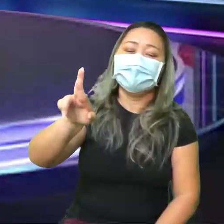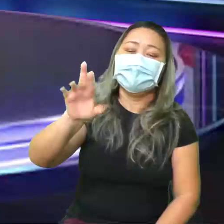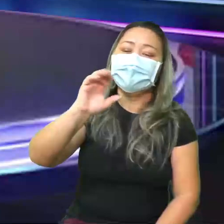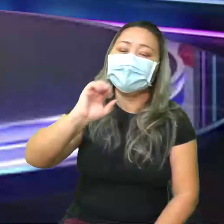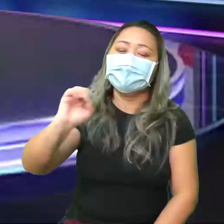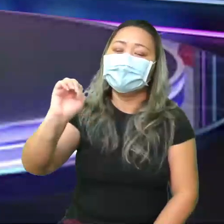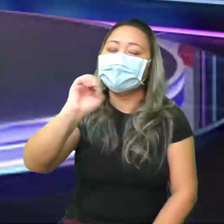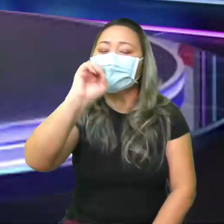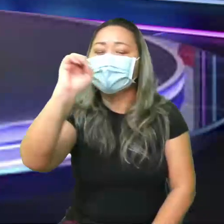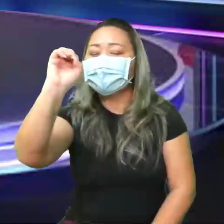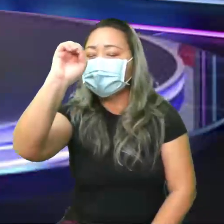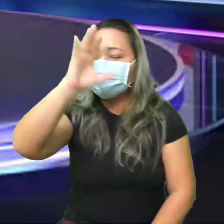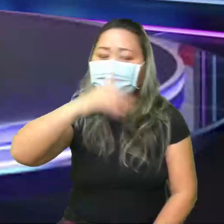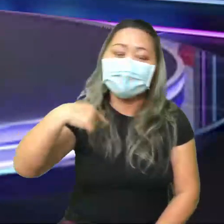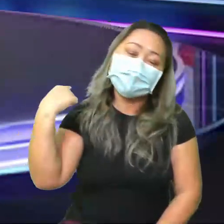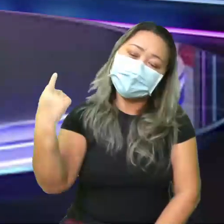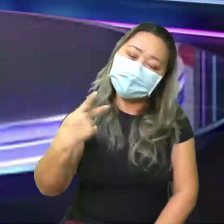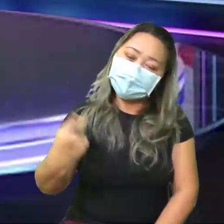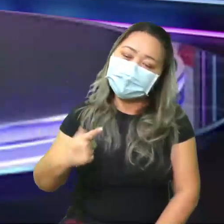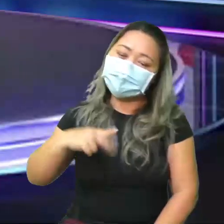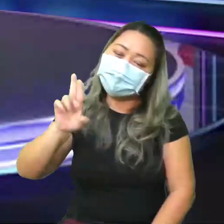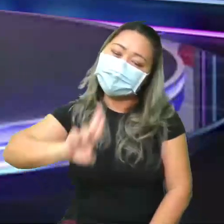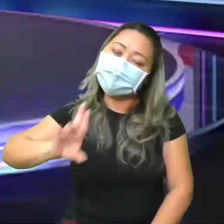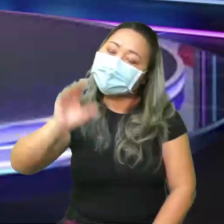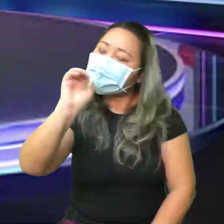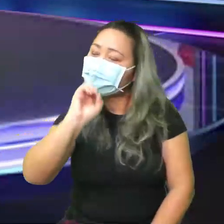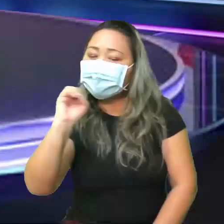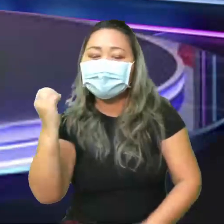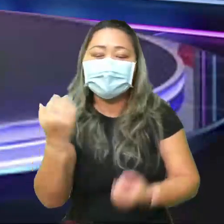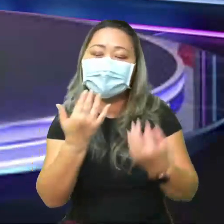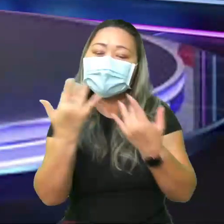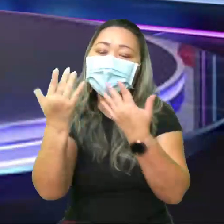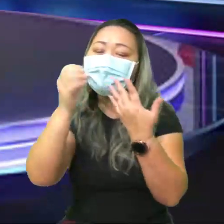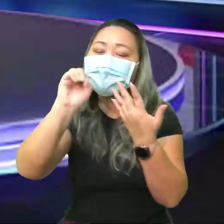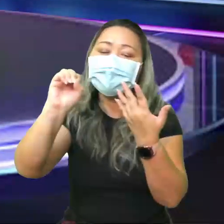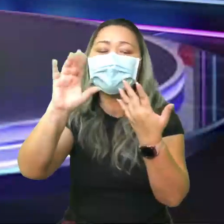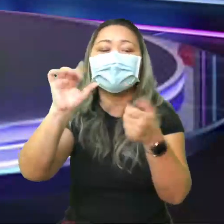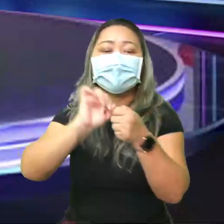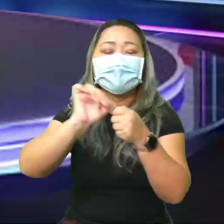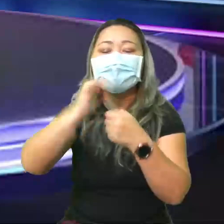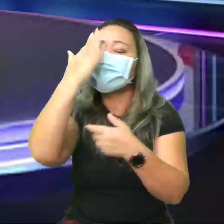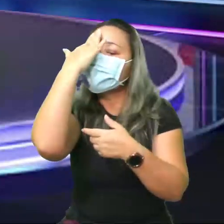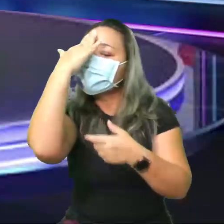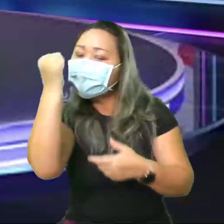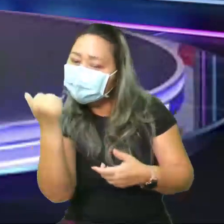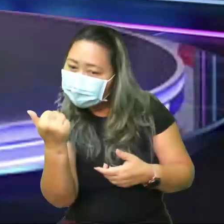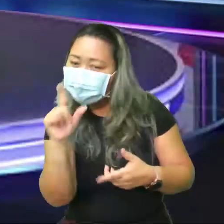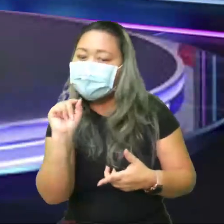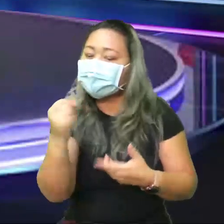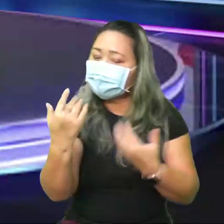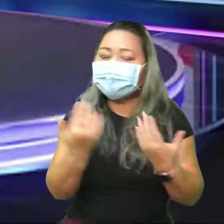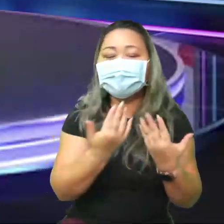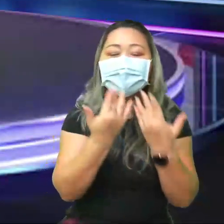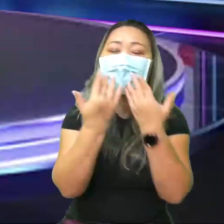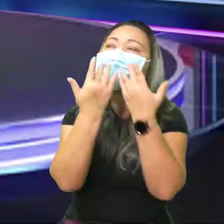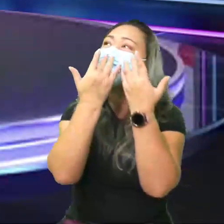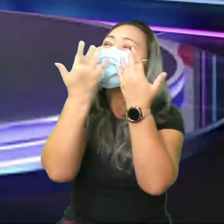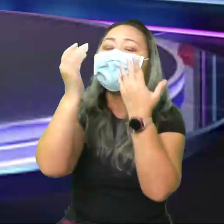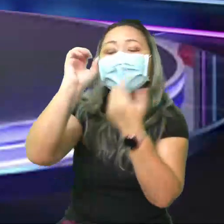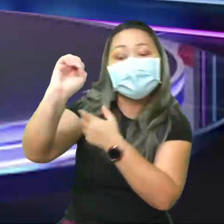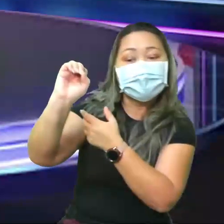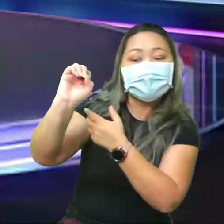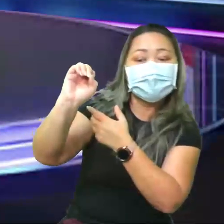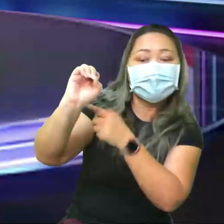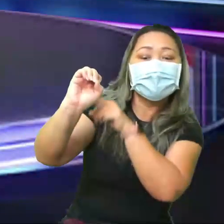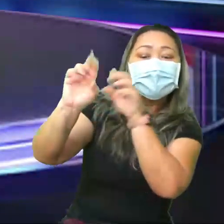um cloroplasto, poderia ser uma mitocôndria. Tá? Os cloroplastos estão presentes nos seres